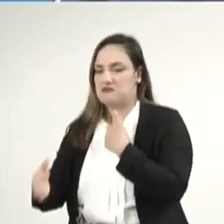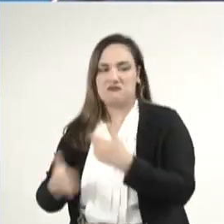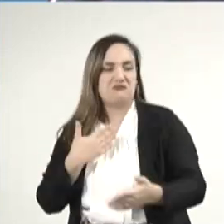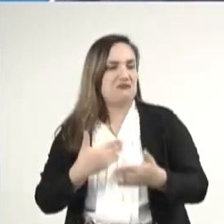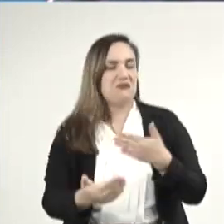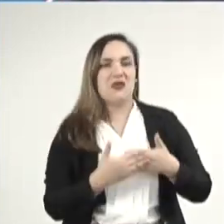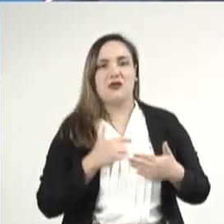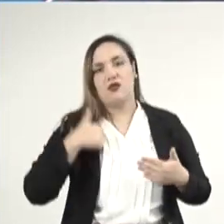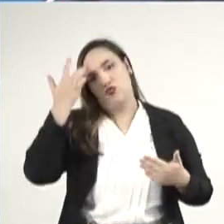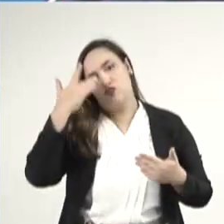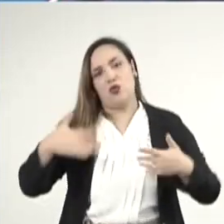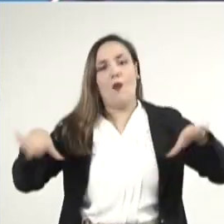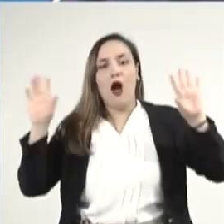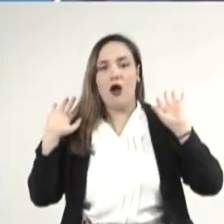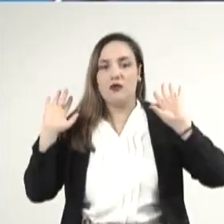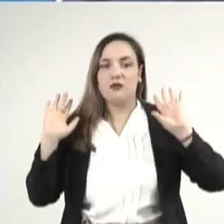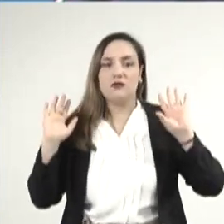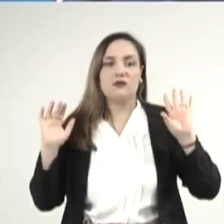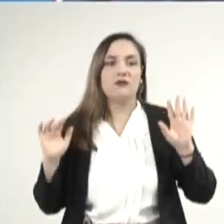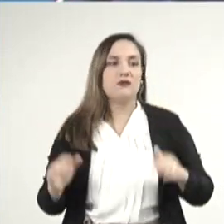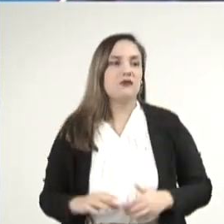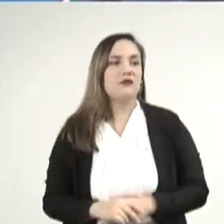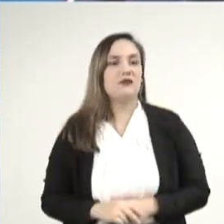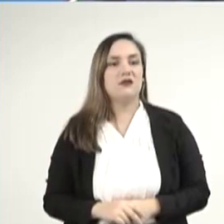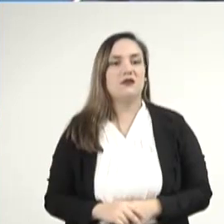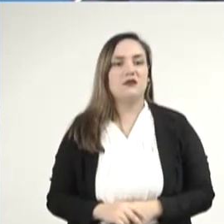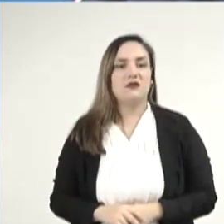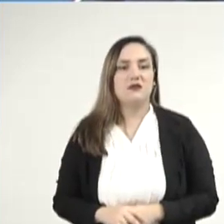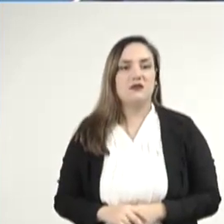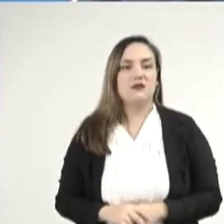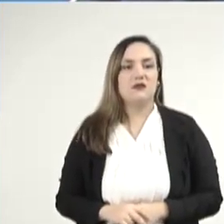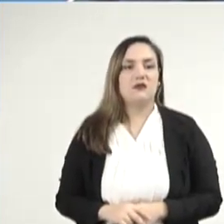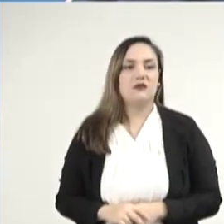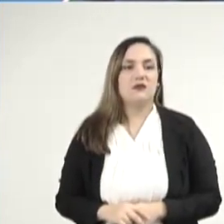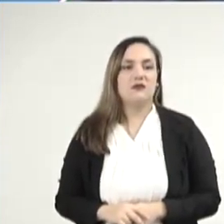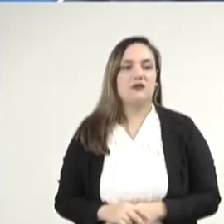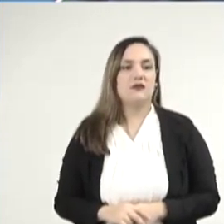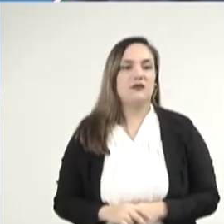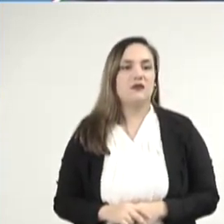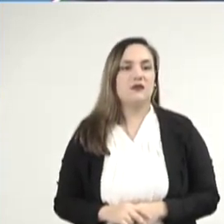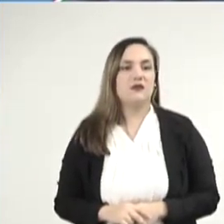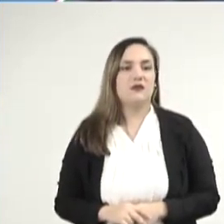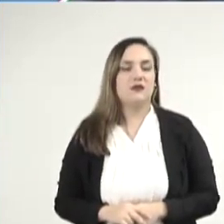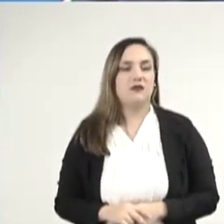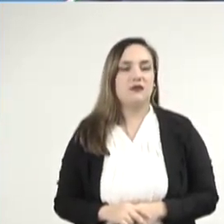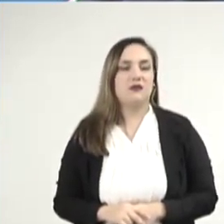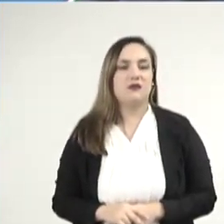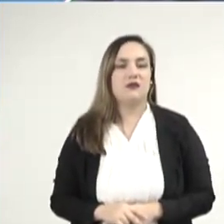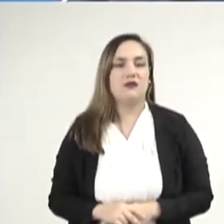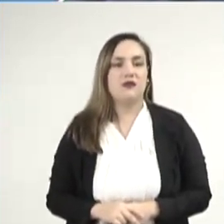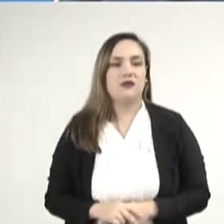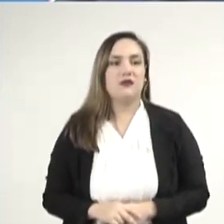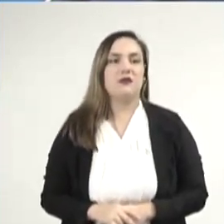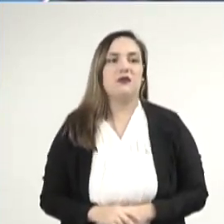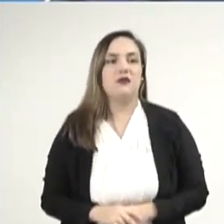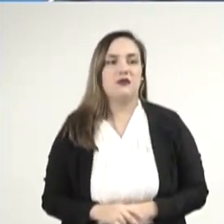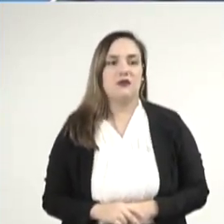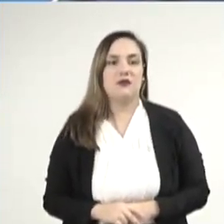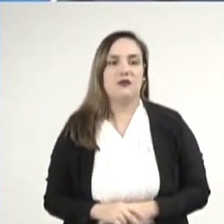C, o maior mérito que tem, na minha visão, é do ministro Dino. O maior mérito é